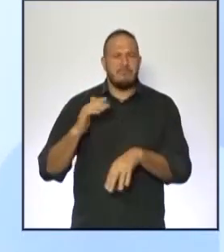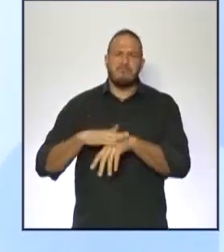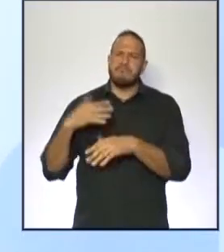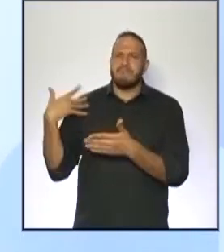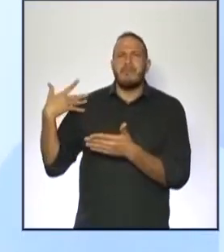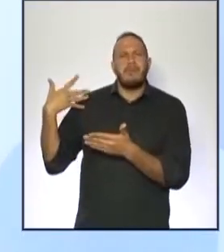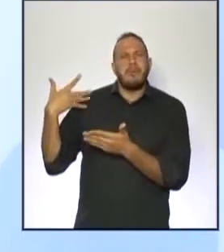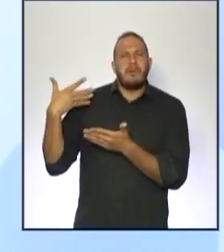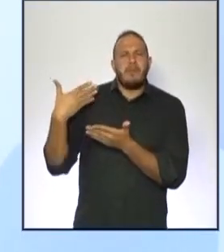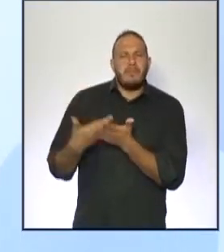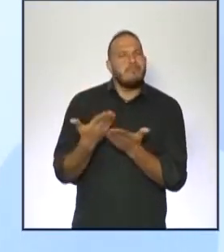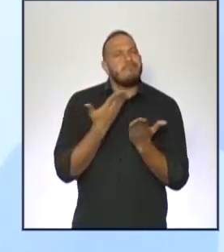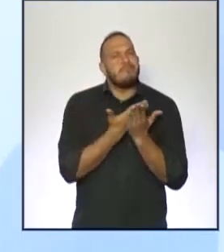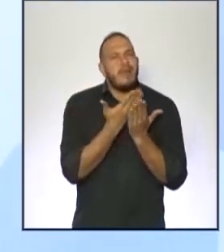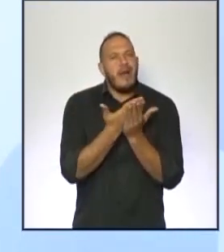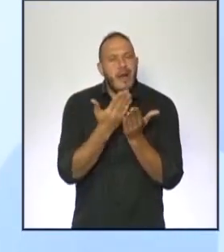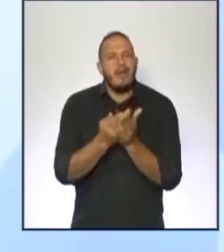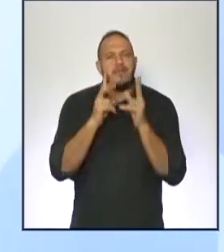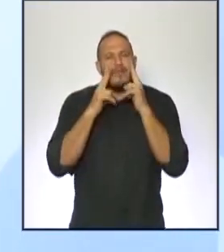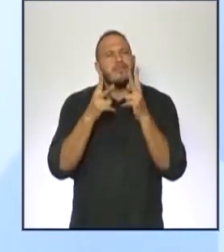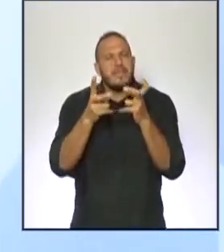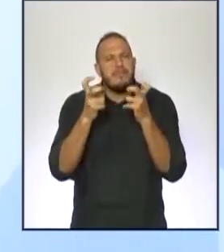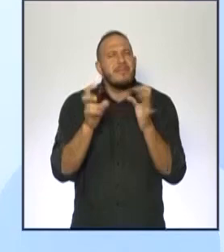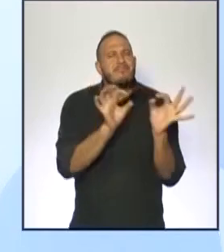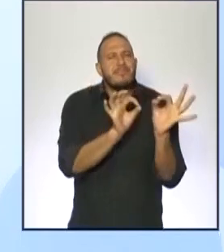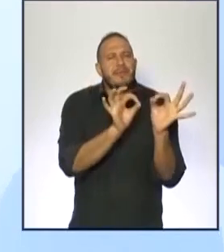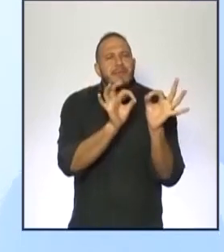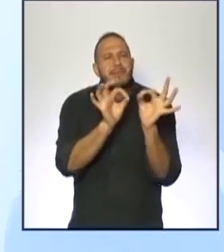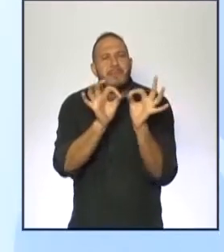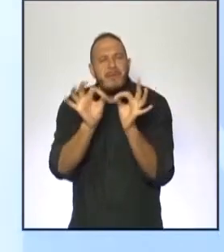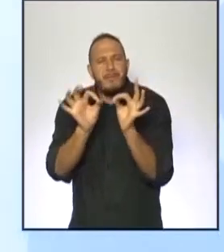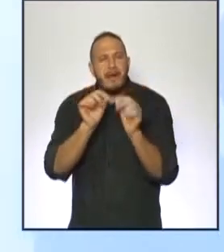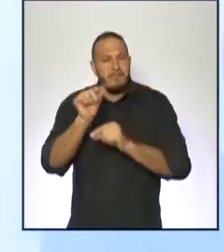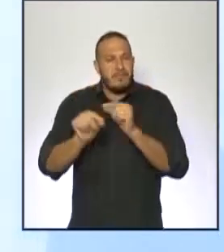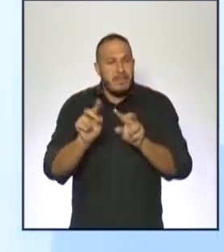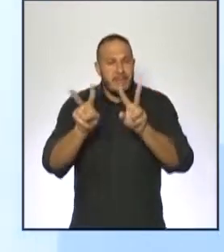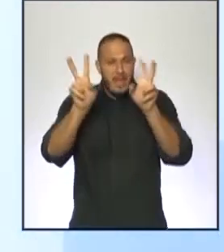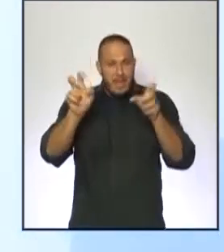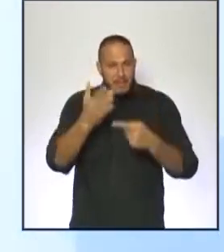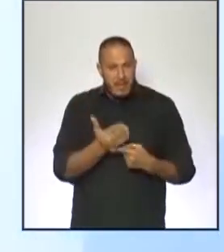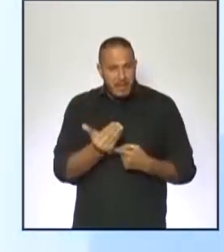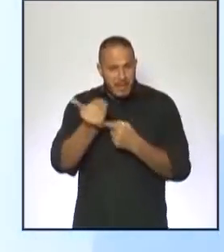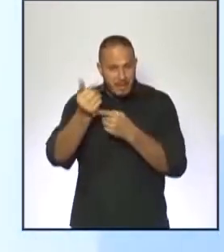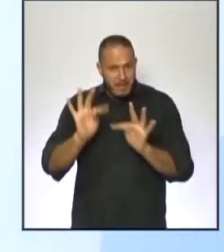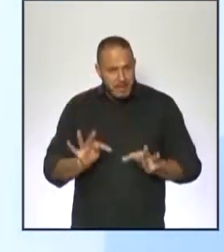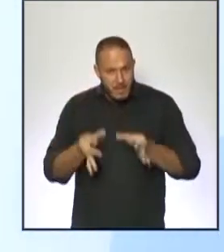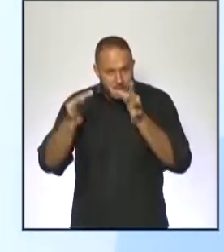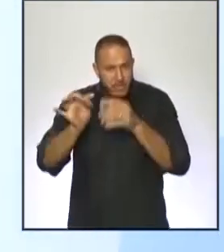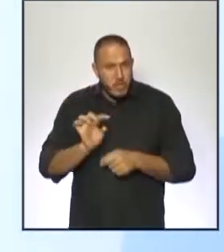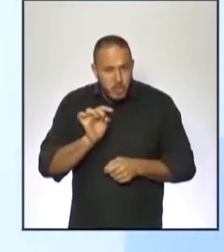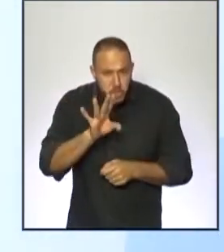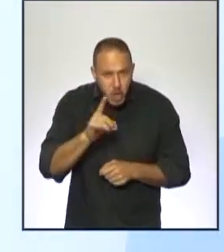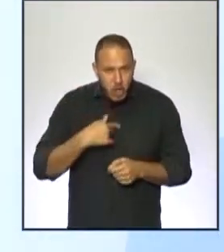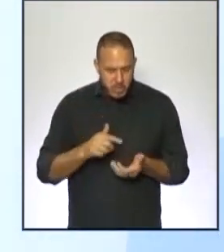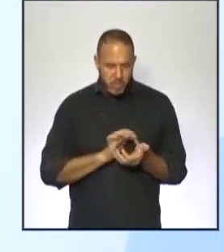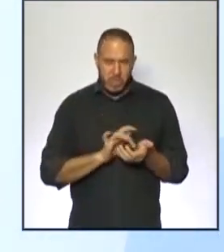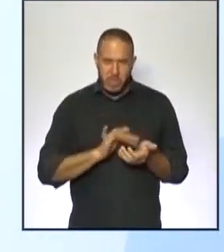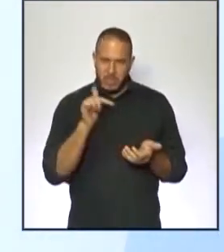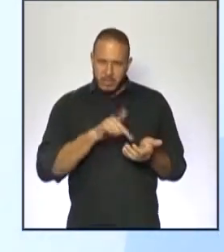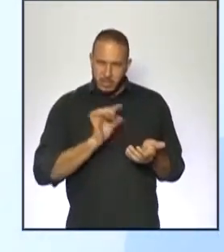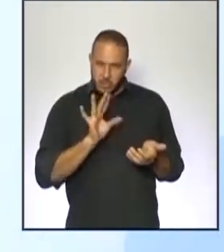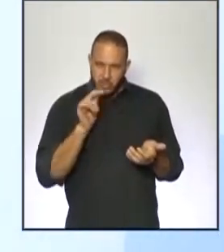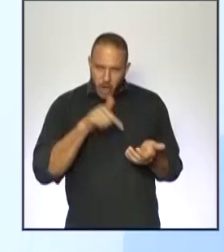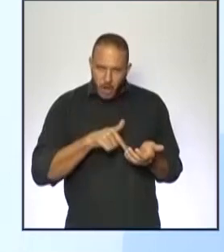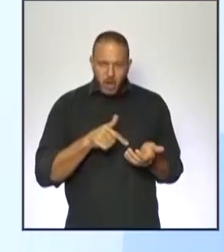das nossas aulas, vocês vão poder perceber que trabalhar tecnologia não é só trabalhar com um aparelho em nossas mãos.